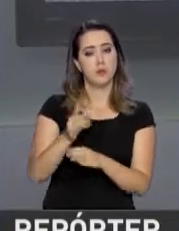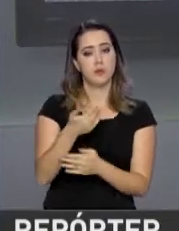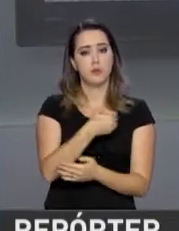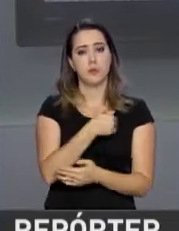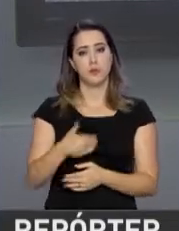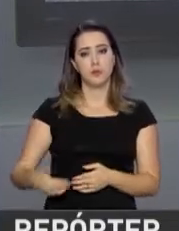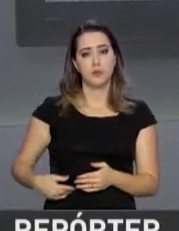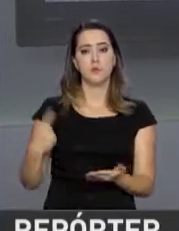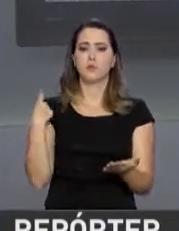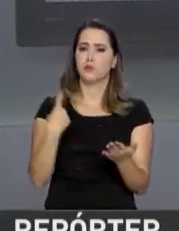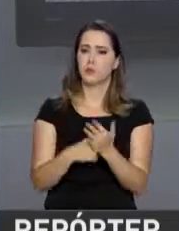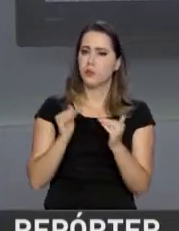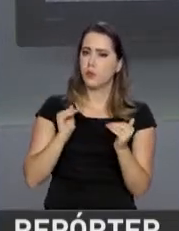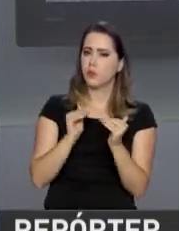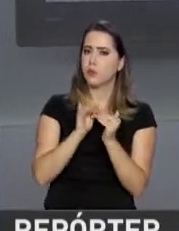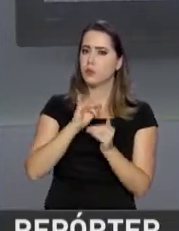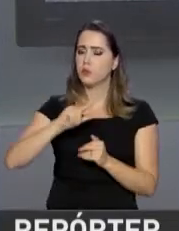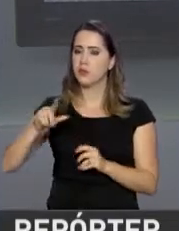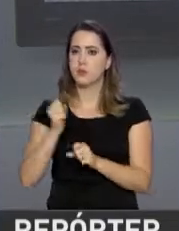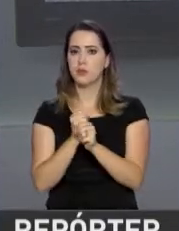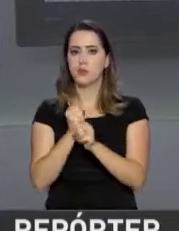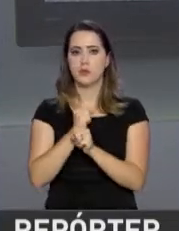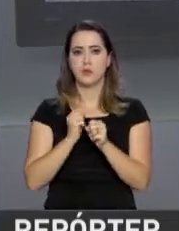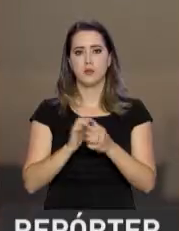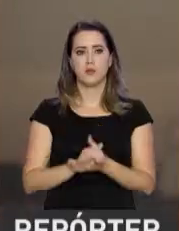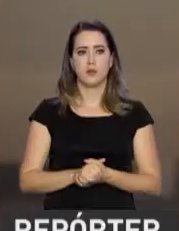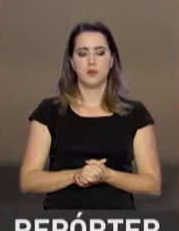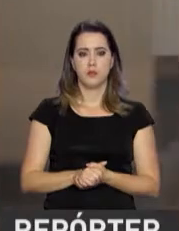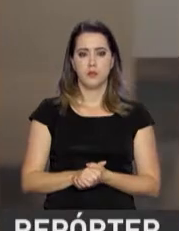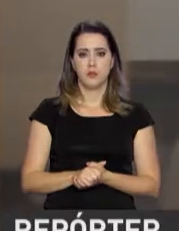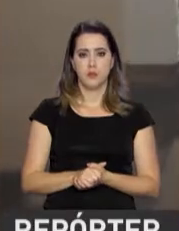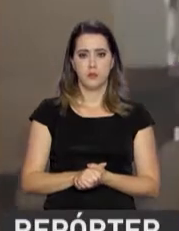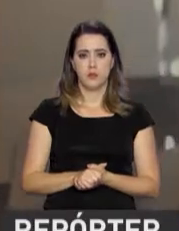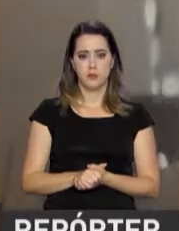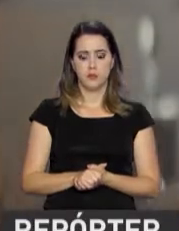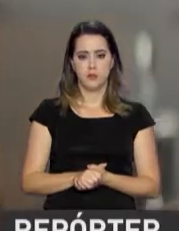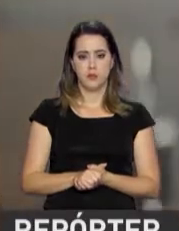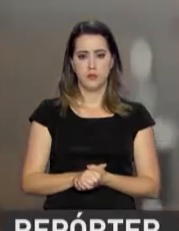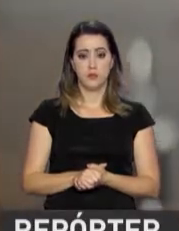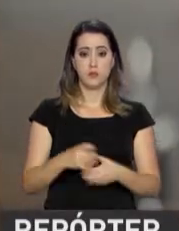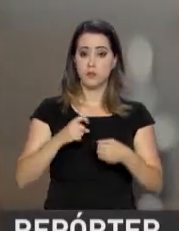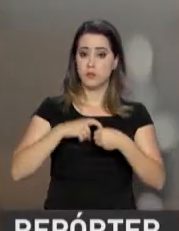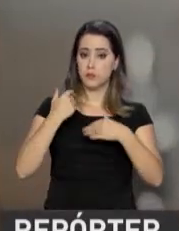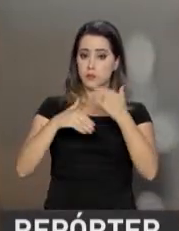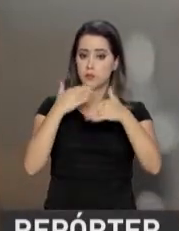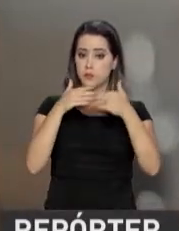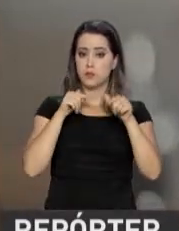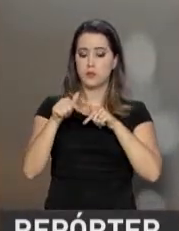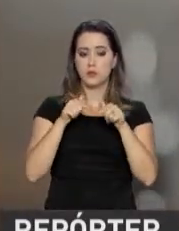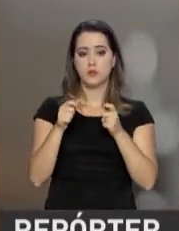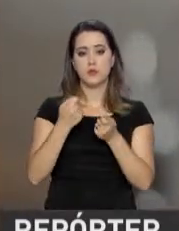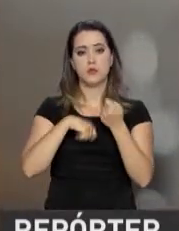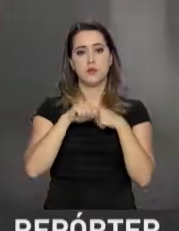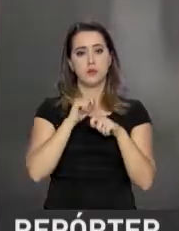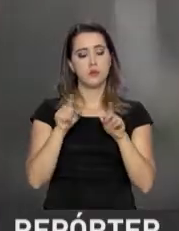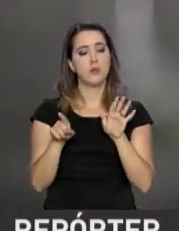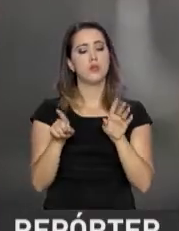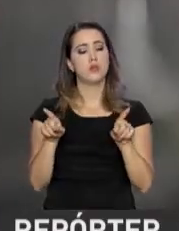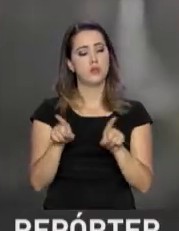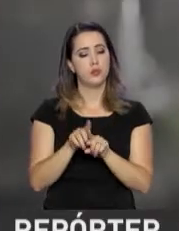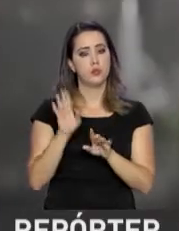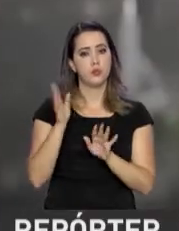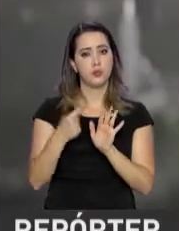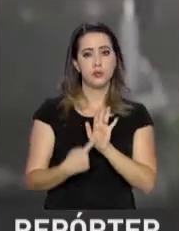cumprir a meta fiscal estabelecida para o ano a recuperação da atividade econômica já vem